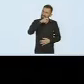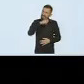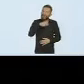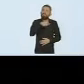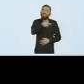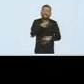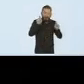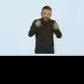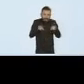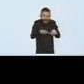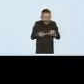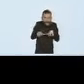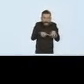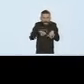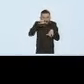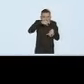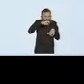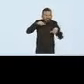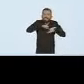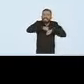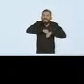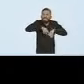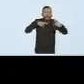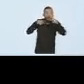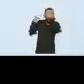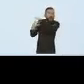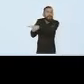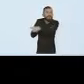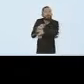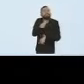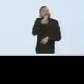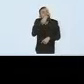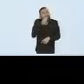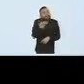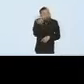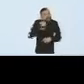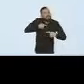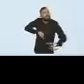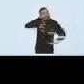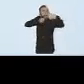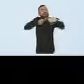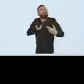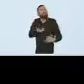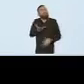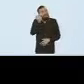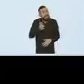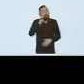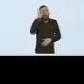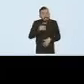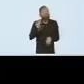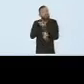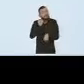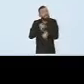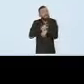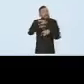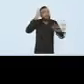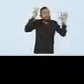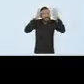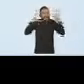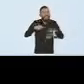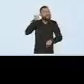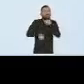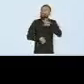Bolsonaro Em vez de ficar atrás de um computador espalhando mentiras sobre a honra dos outros Por que não vem debater? O Brasil quer